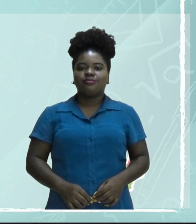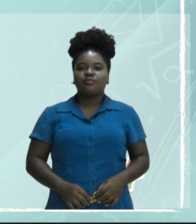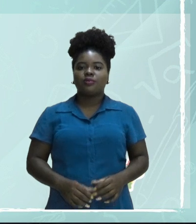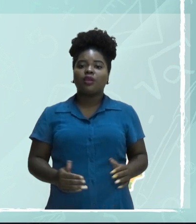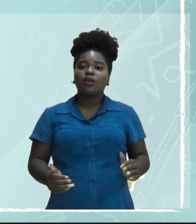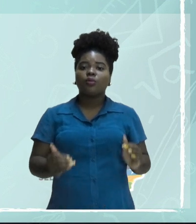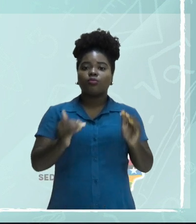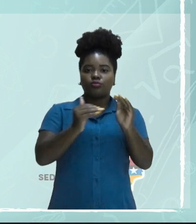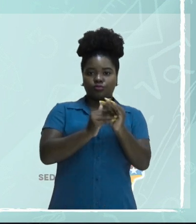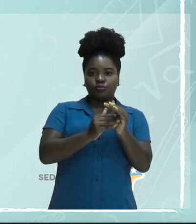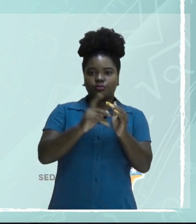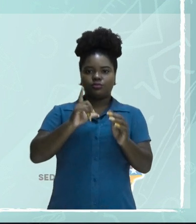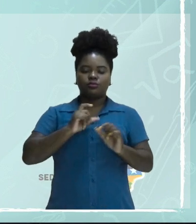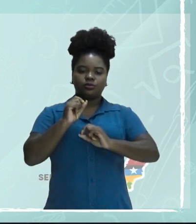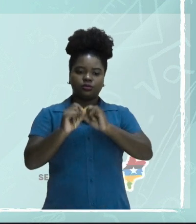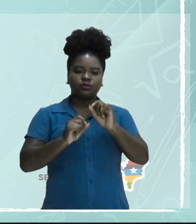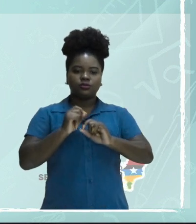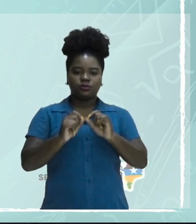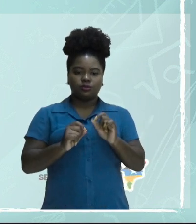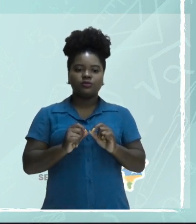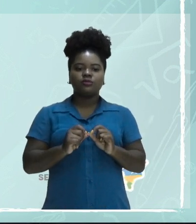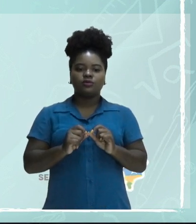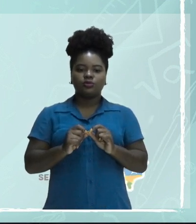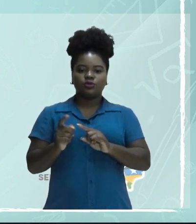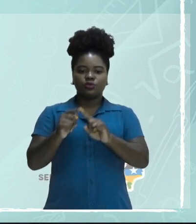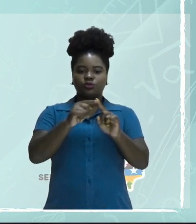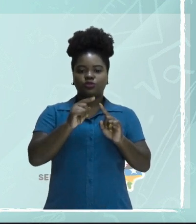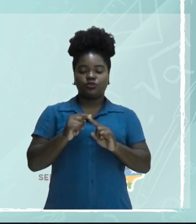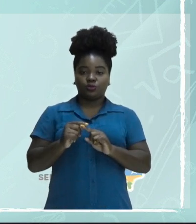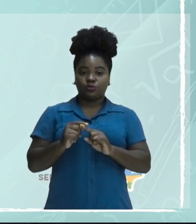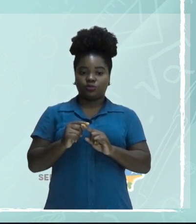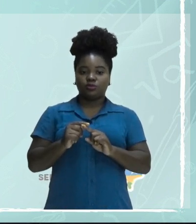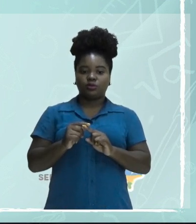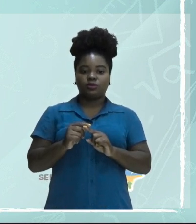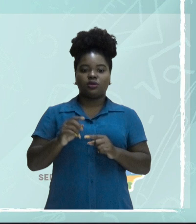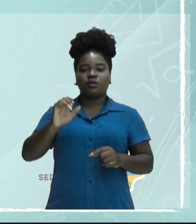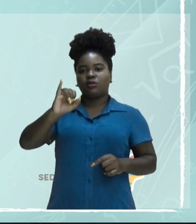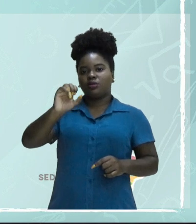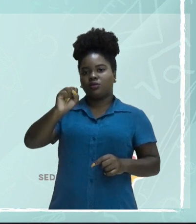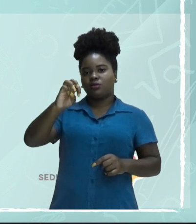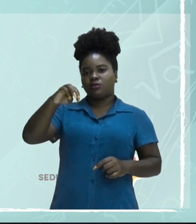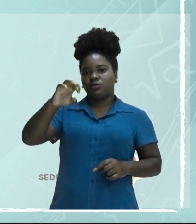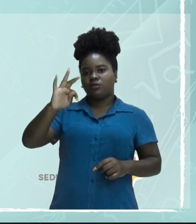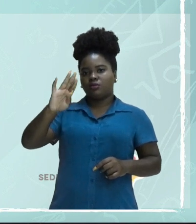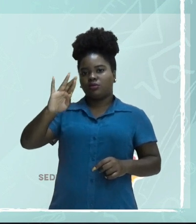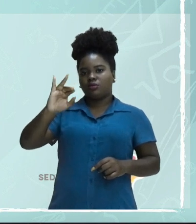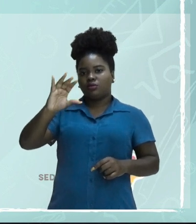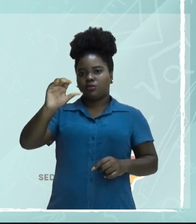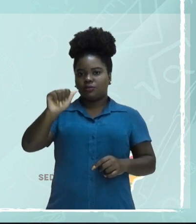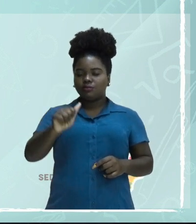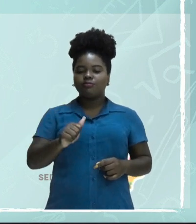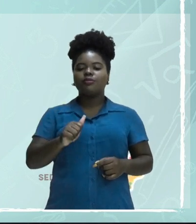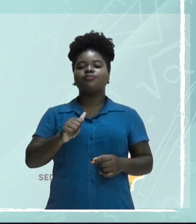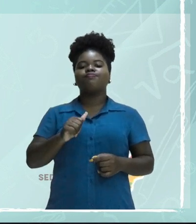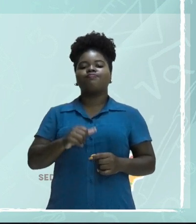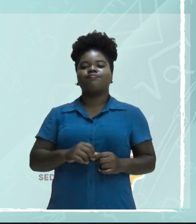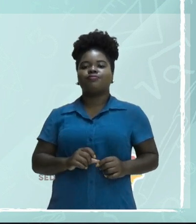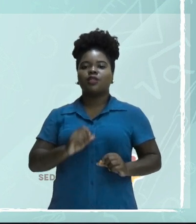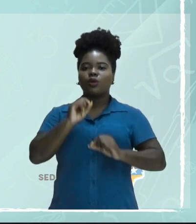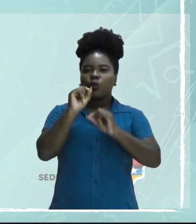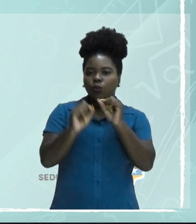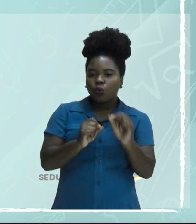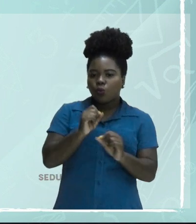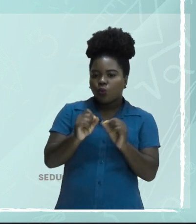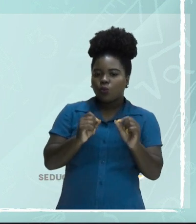E por último, nós temos aqui a contração isométrica, que ela serve para estabilizar as articulações, enquanto as outras